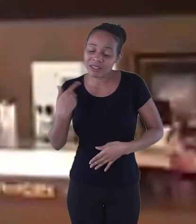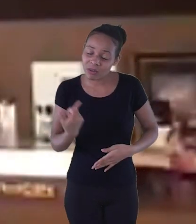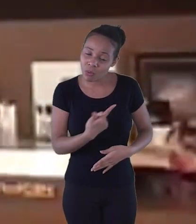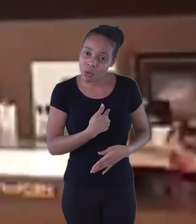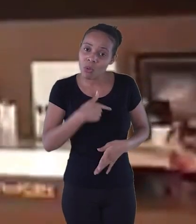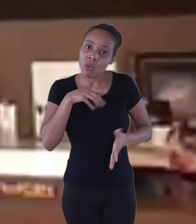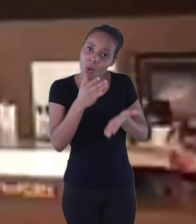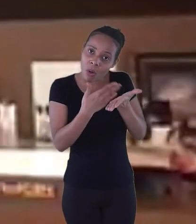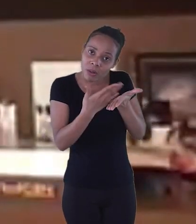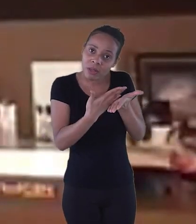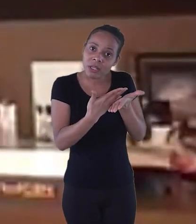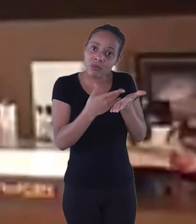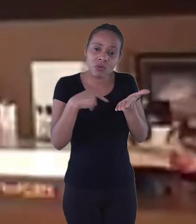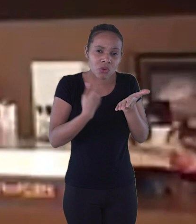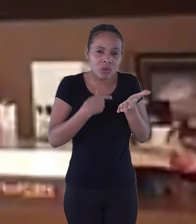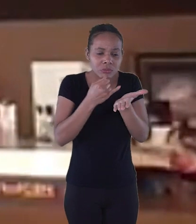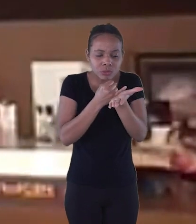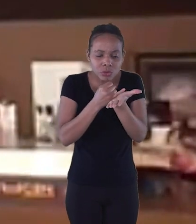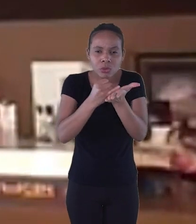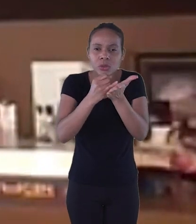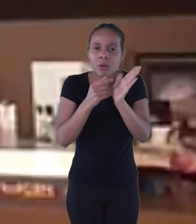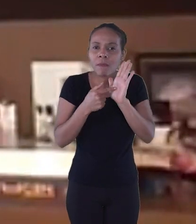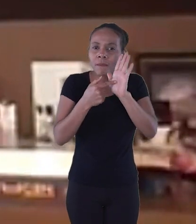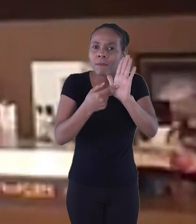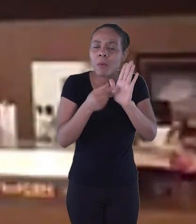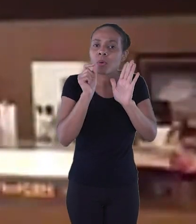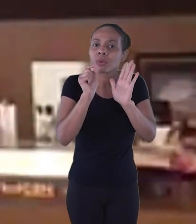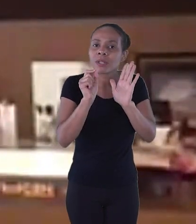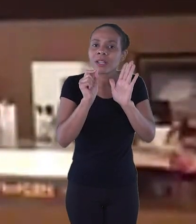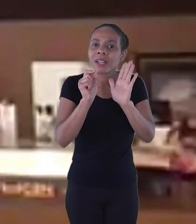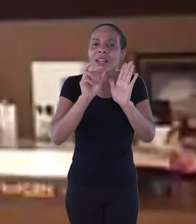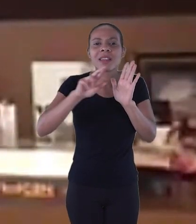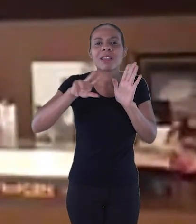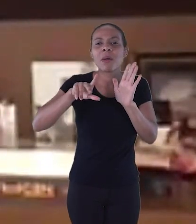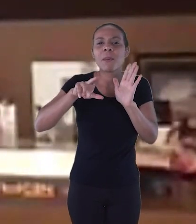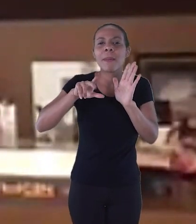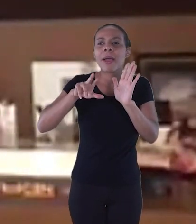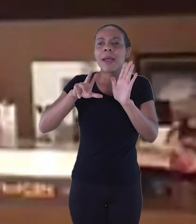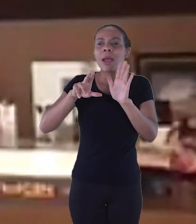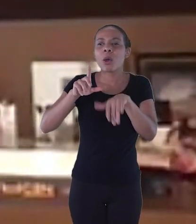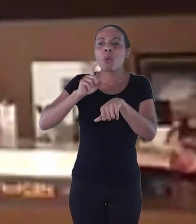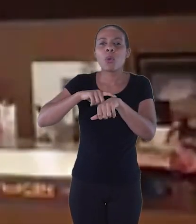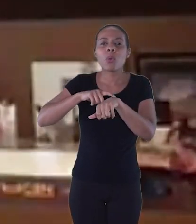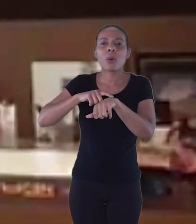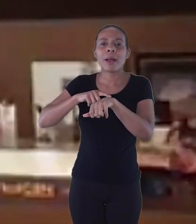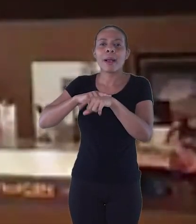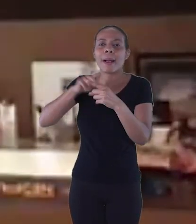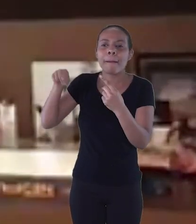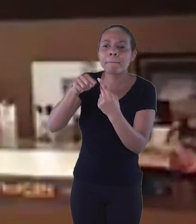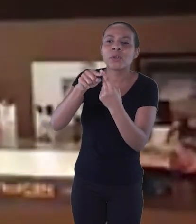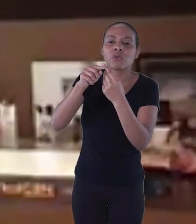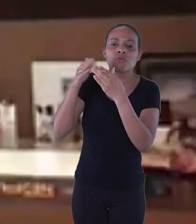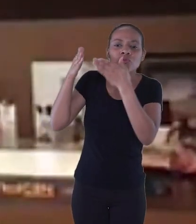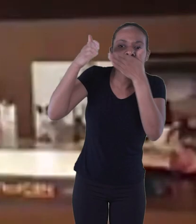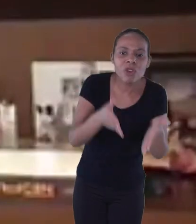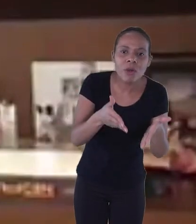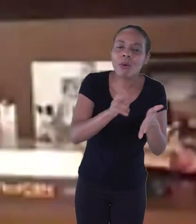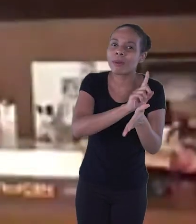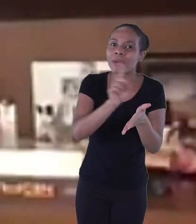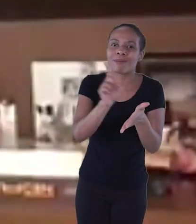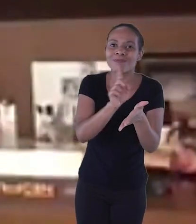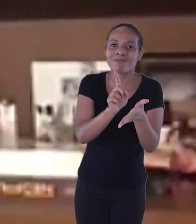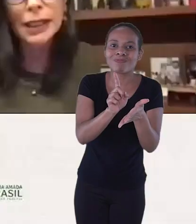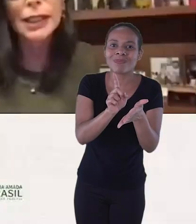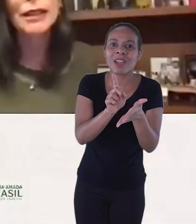sempre diz, e diz na introdução, ele não é ponto de chegada, ele é um pouco ponto de partida. Nós brincamos que ele é um grande mutirão, a ideia de um